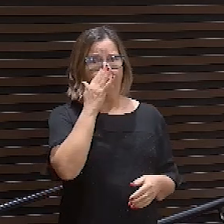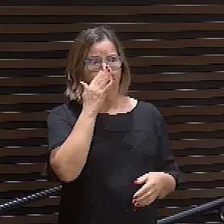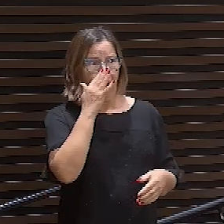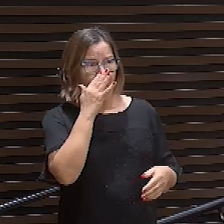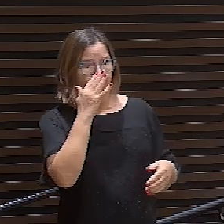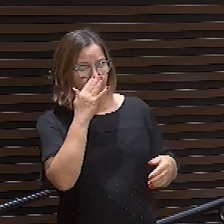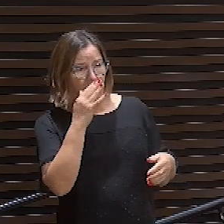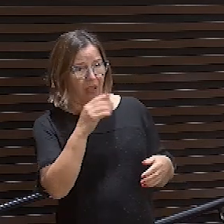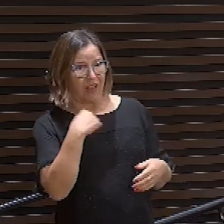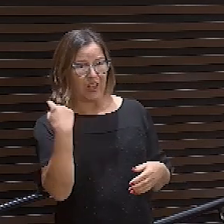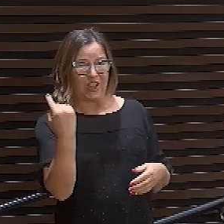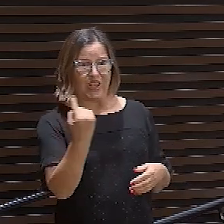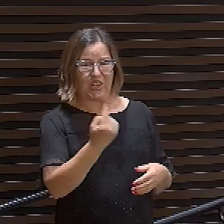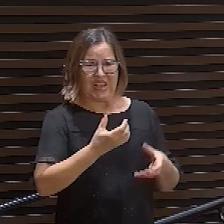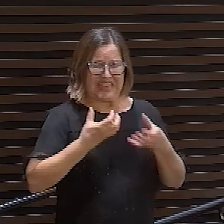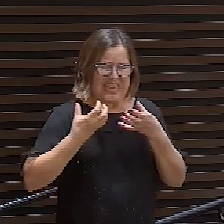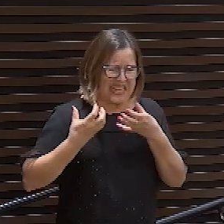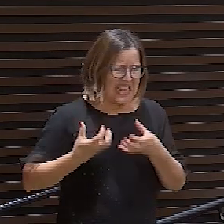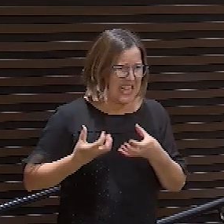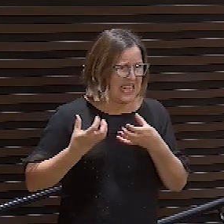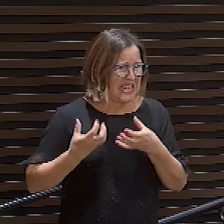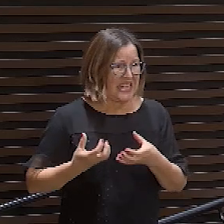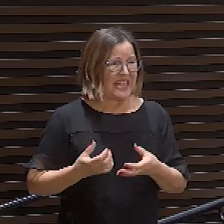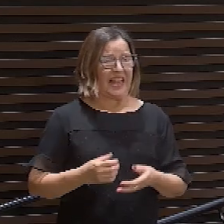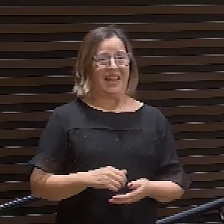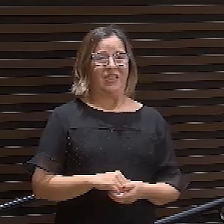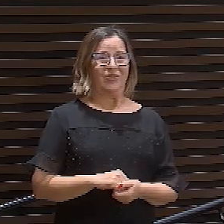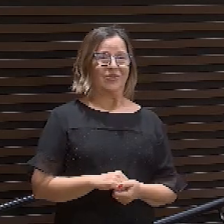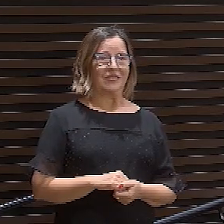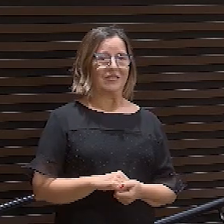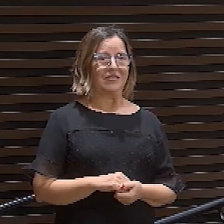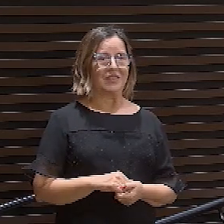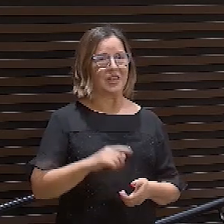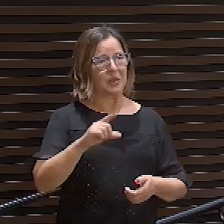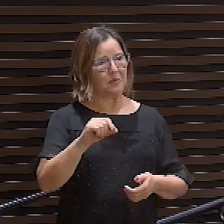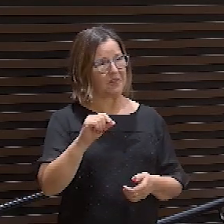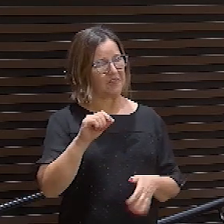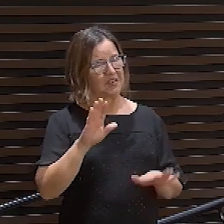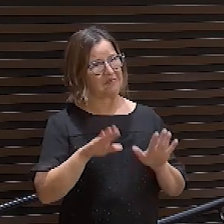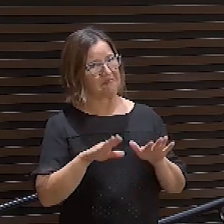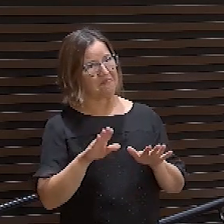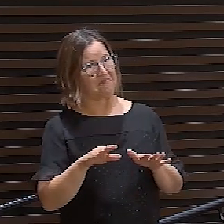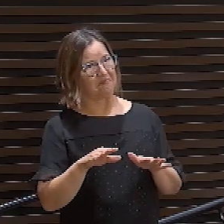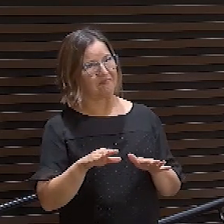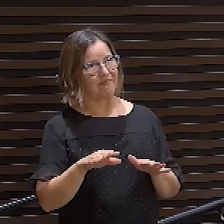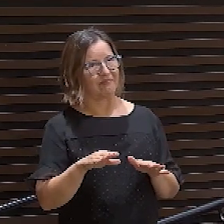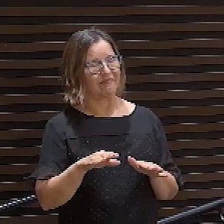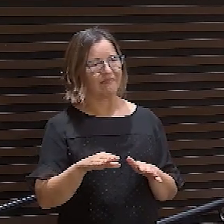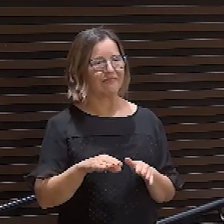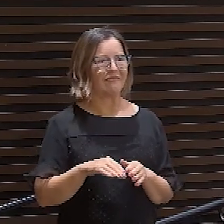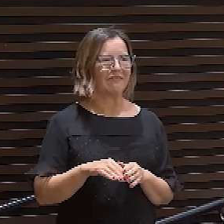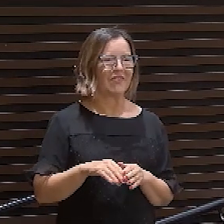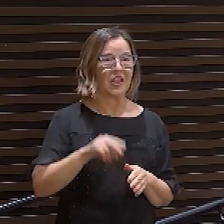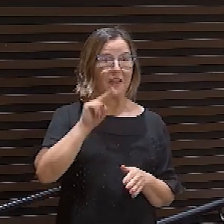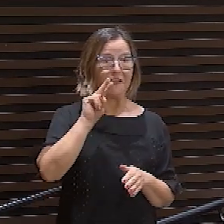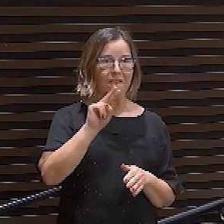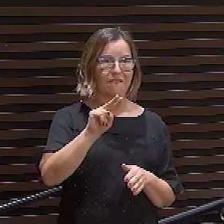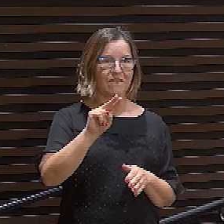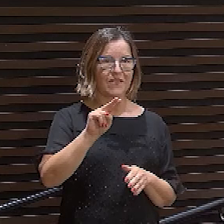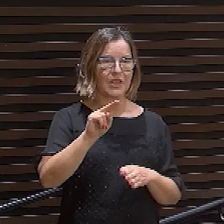Como nós estamos cansados. E preferimos muitas vezes assistir uma película, que até